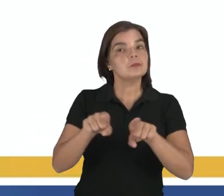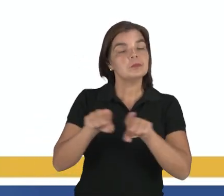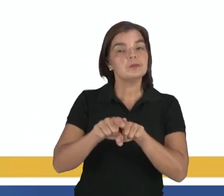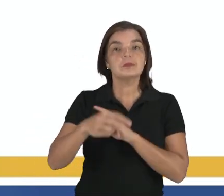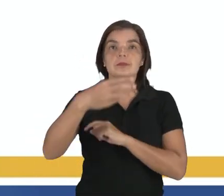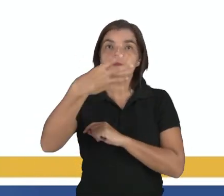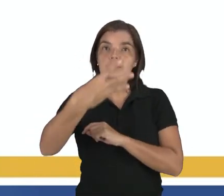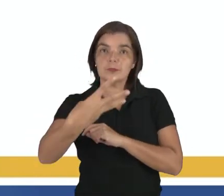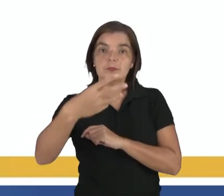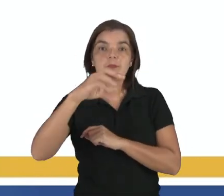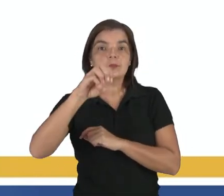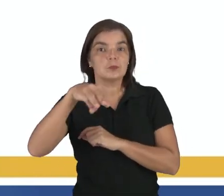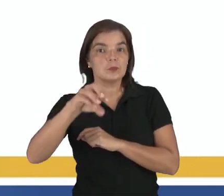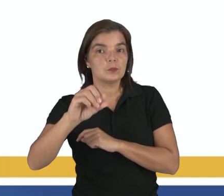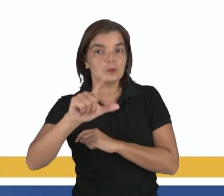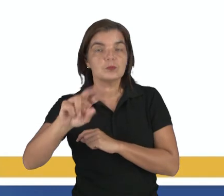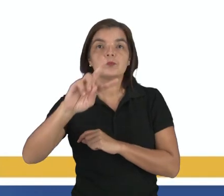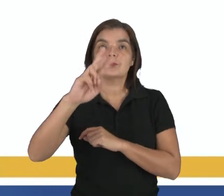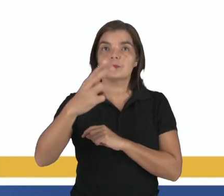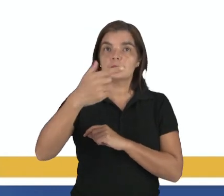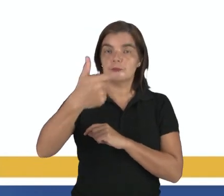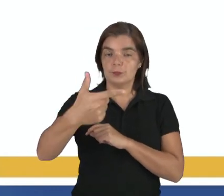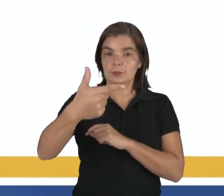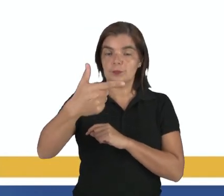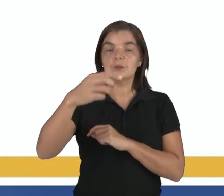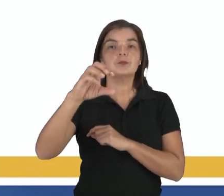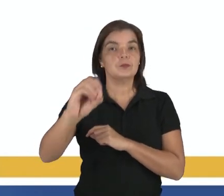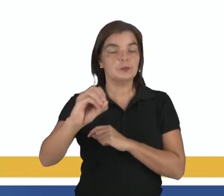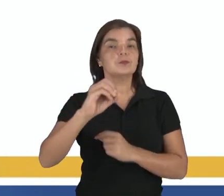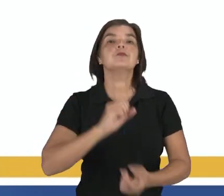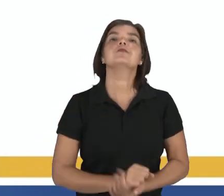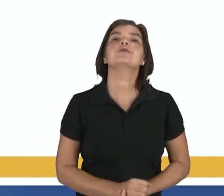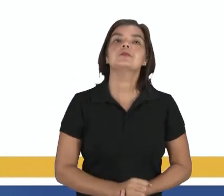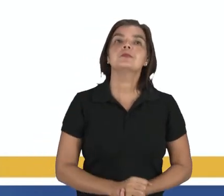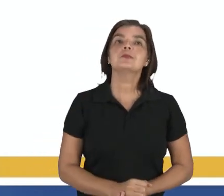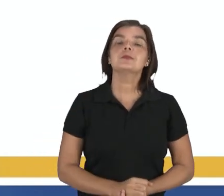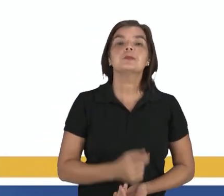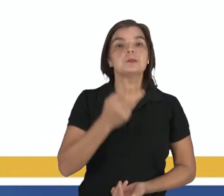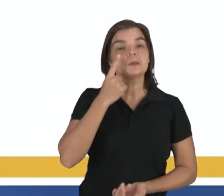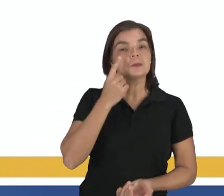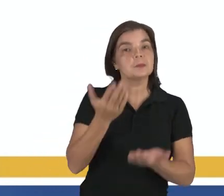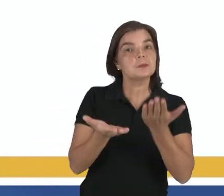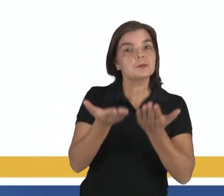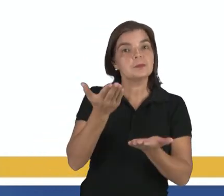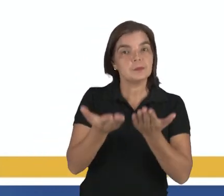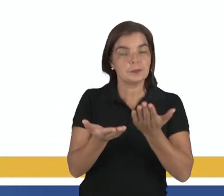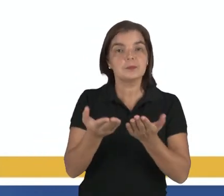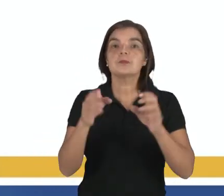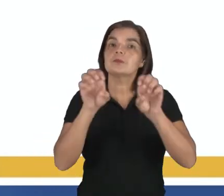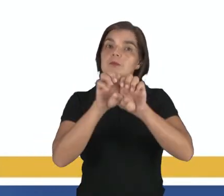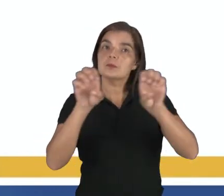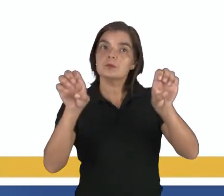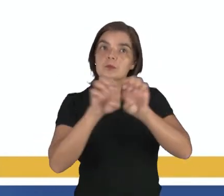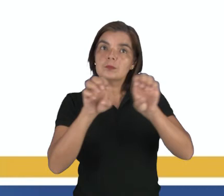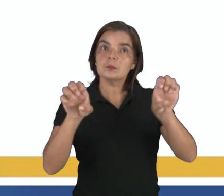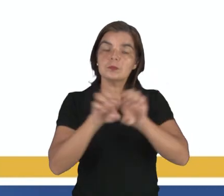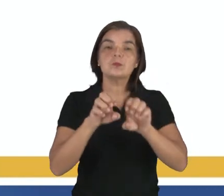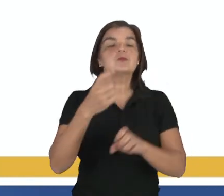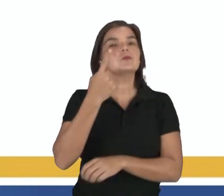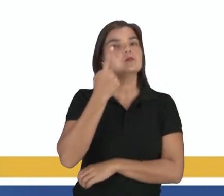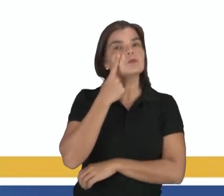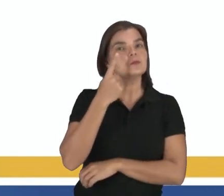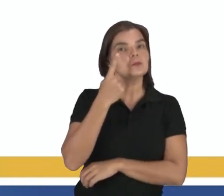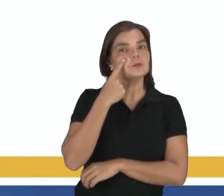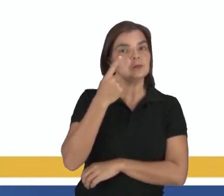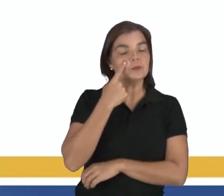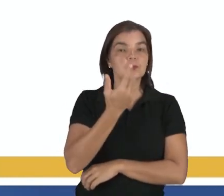vai produzir mais 3 mols de H2. Então, quando a gente tem um balanceamento da equação, a gente